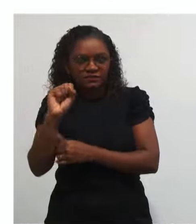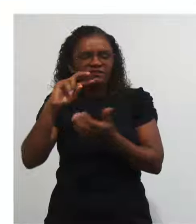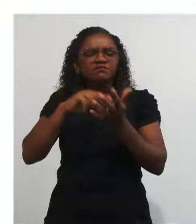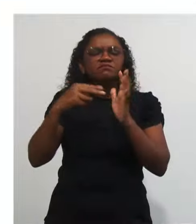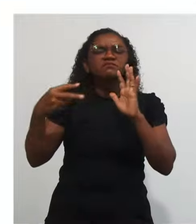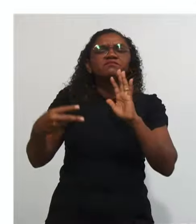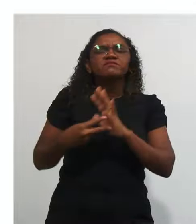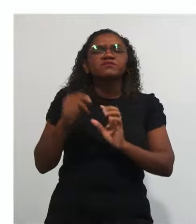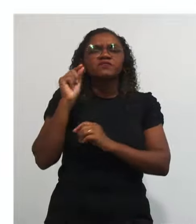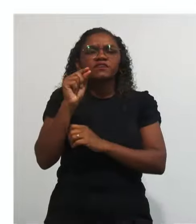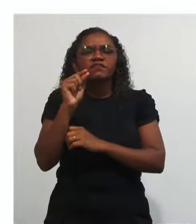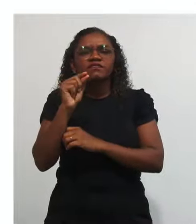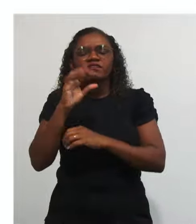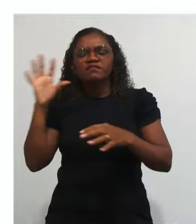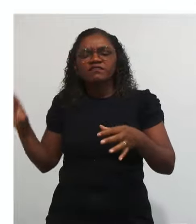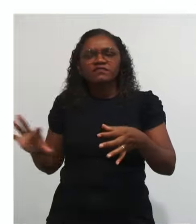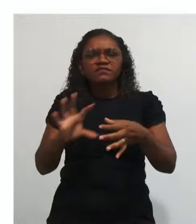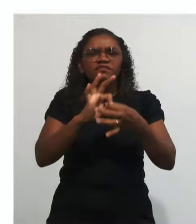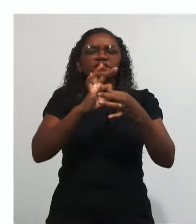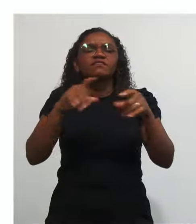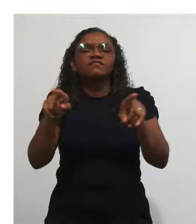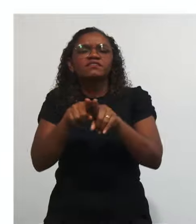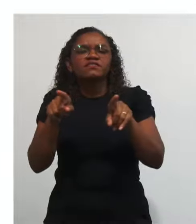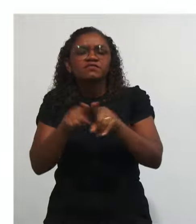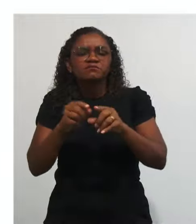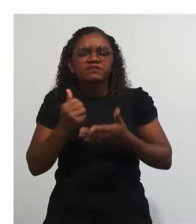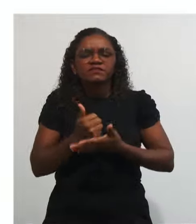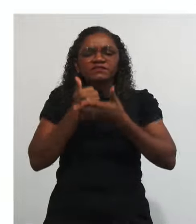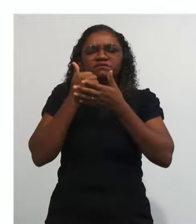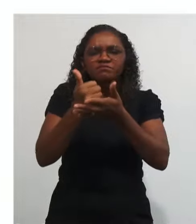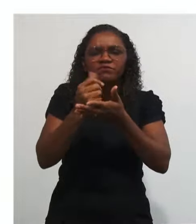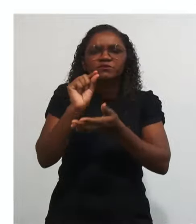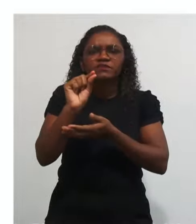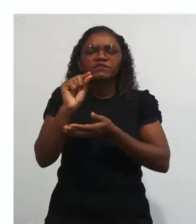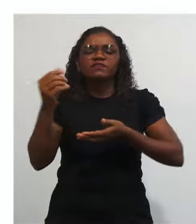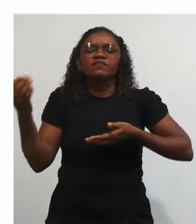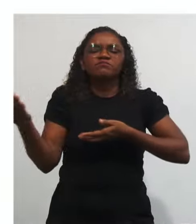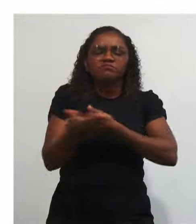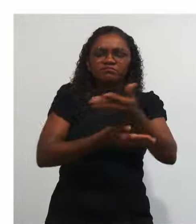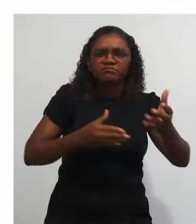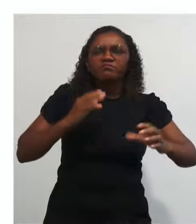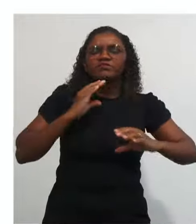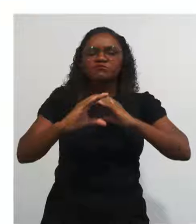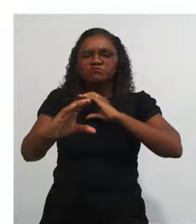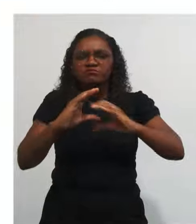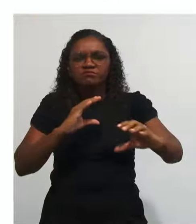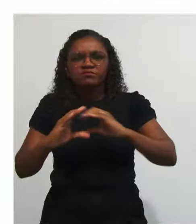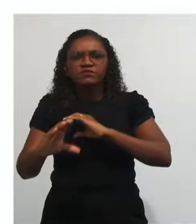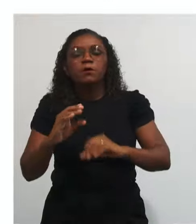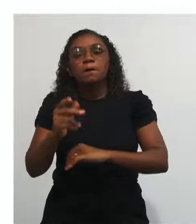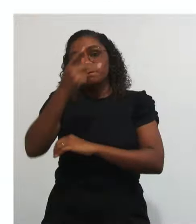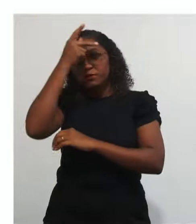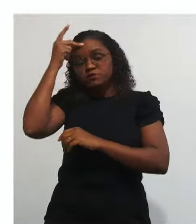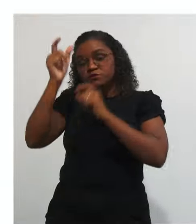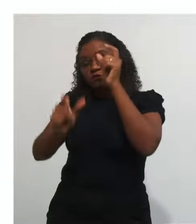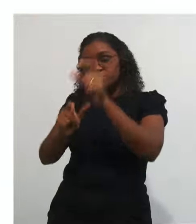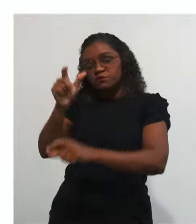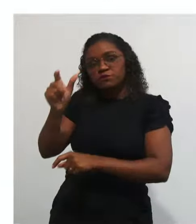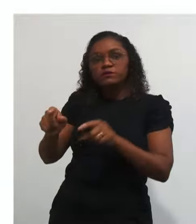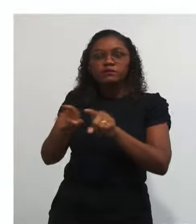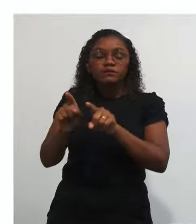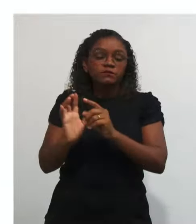para integrar e promover a comunicação entre pessoas ou setores ou